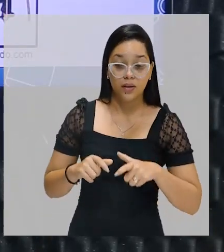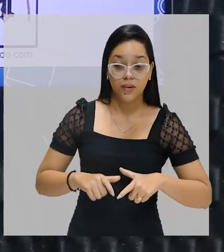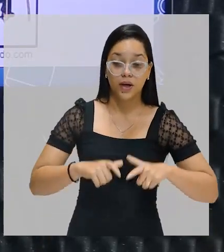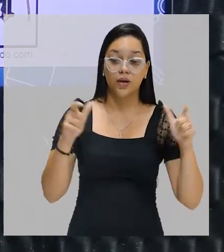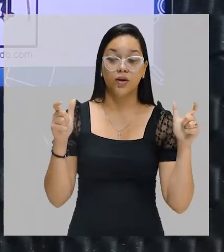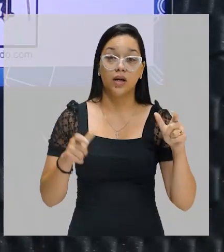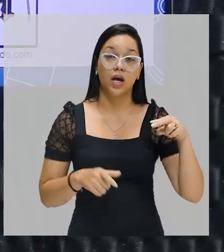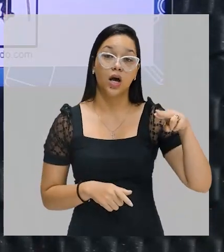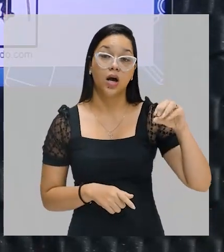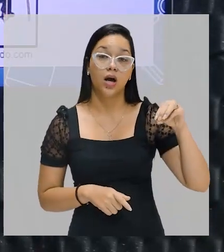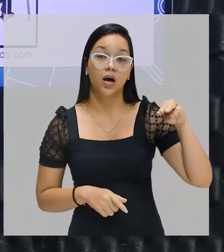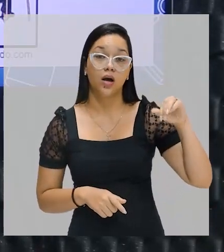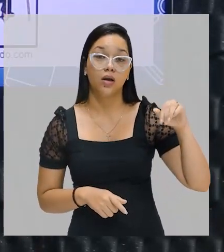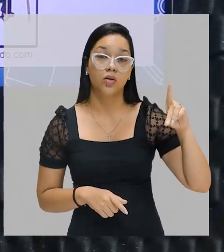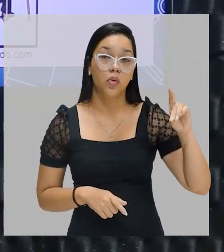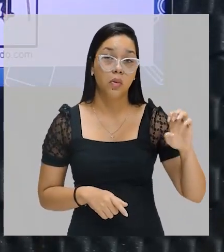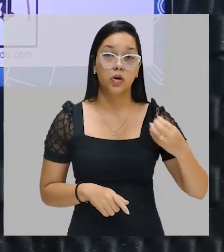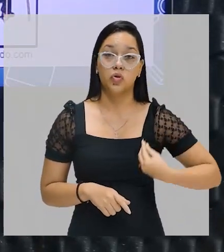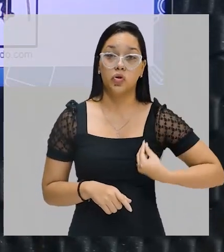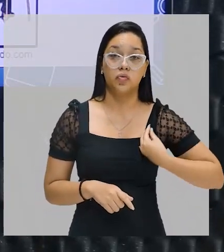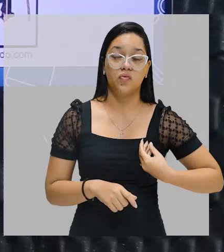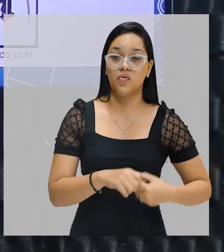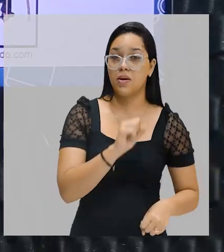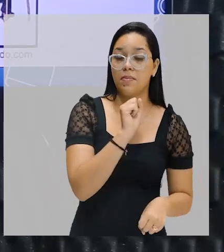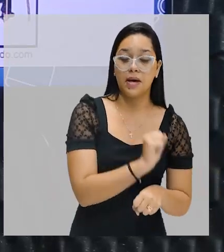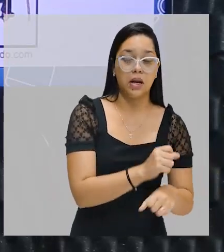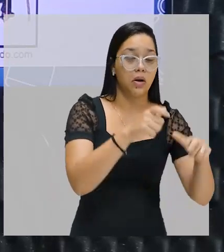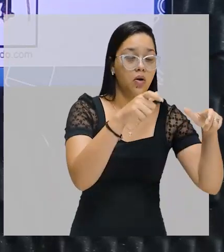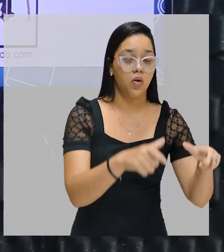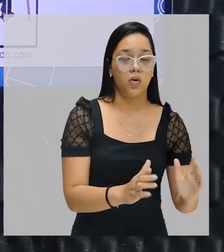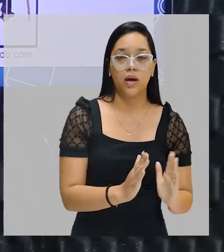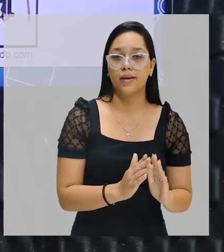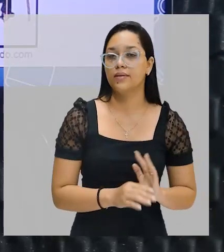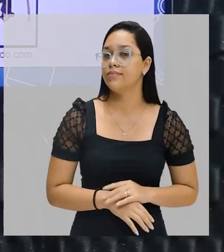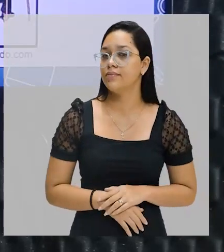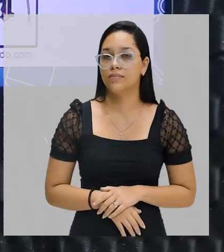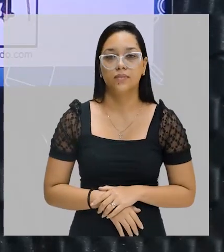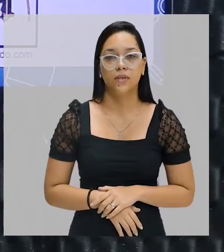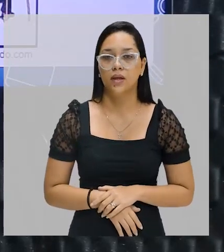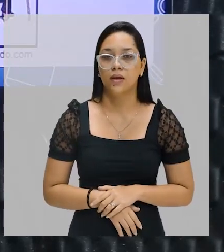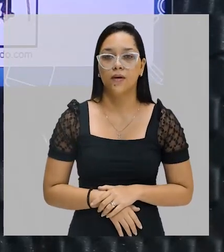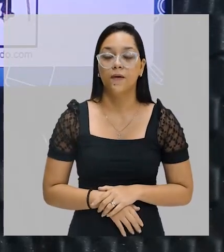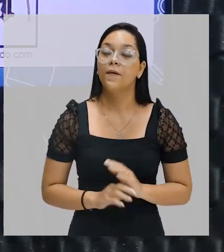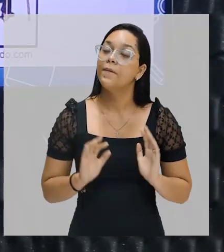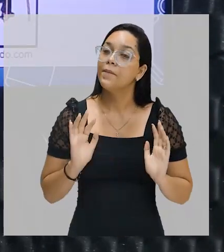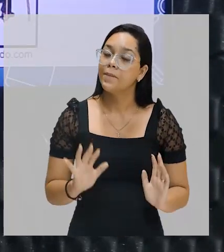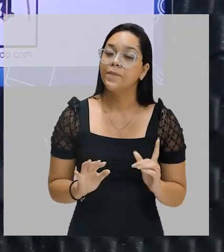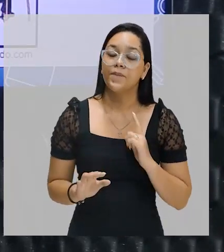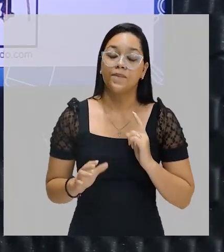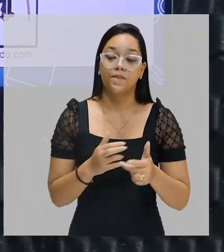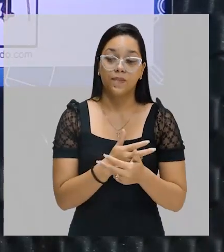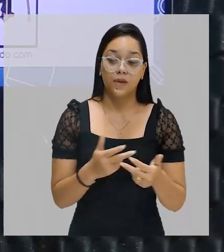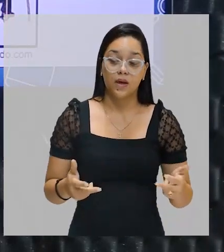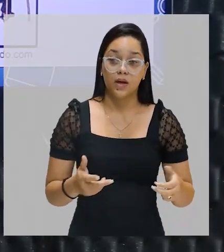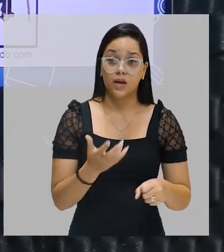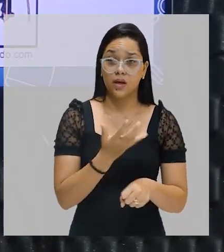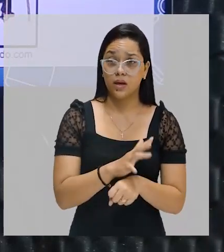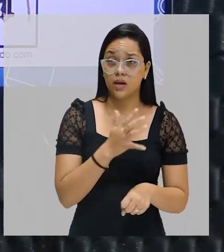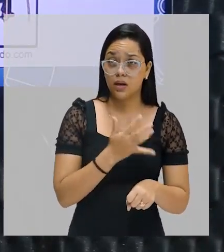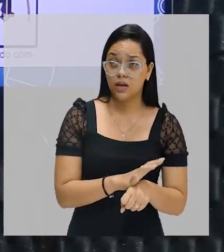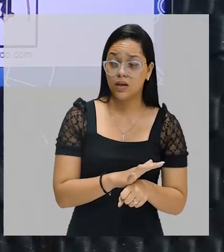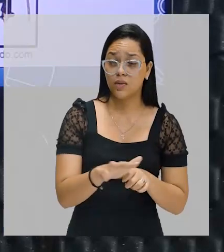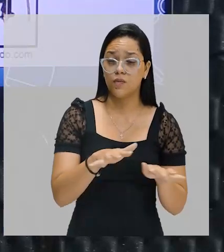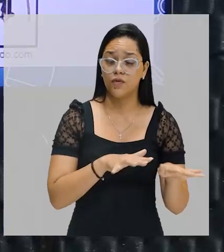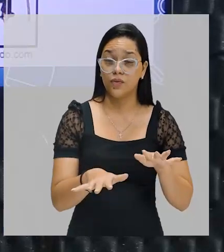era nômade, ele não vivia paradinho no lugar. Mas essas atividades, esses